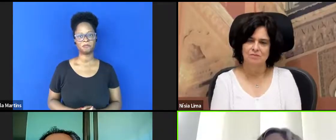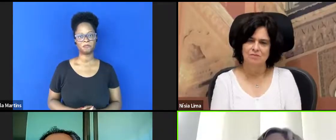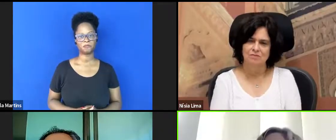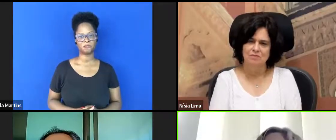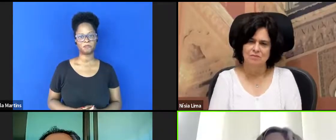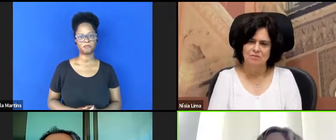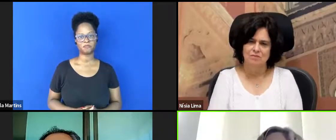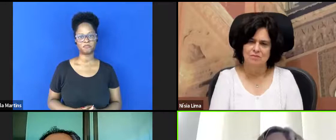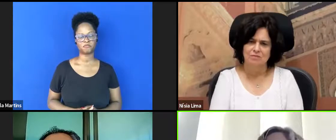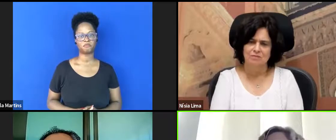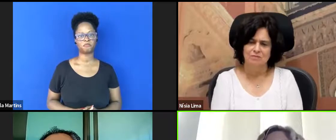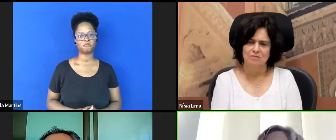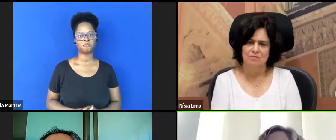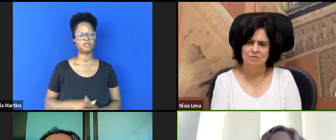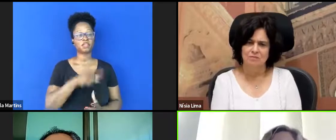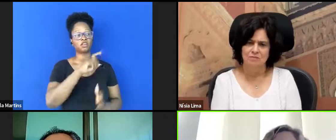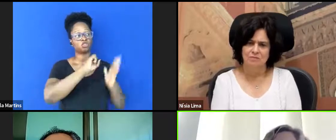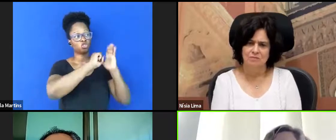Tira o som dele.